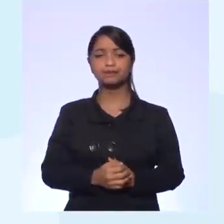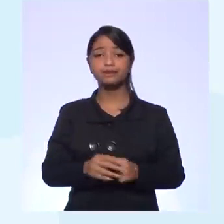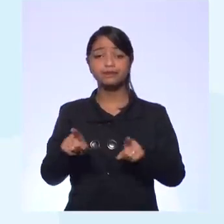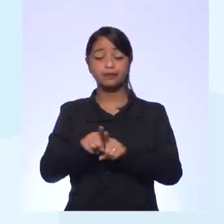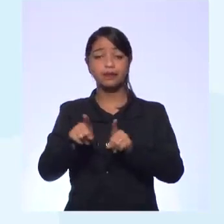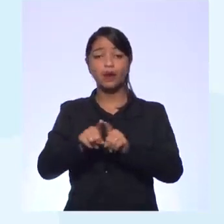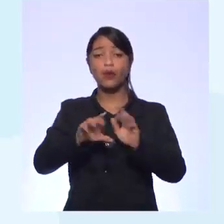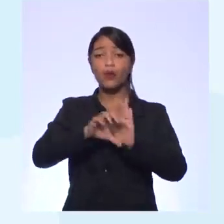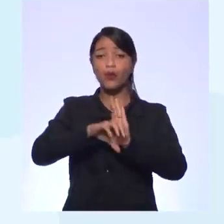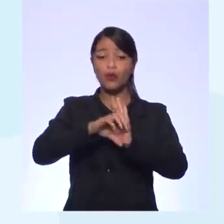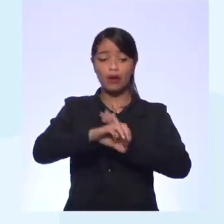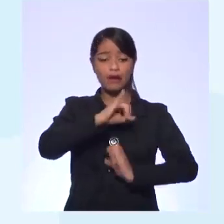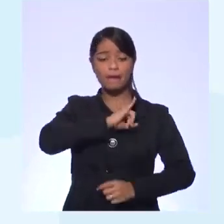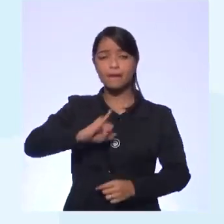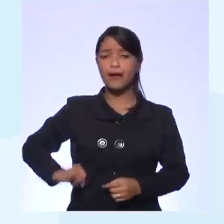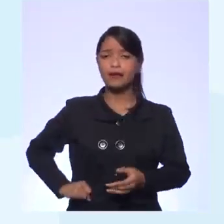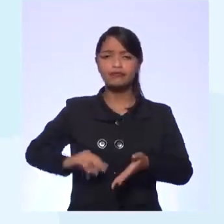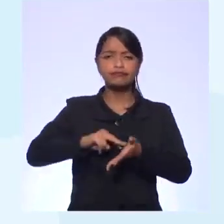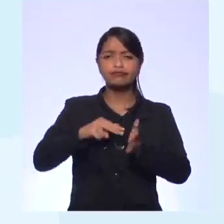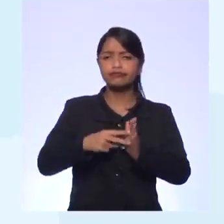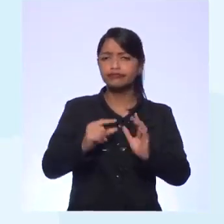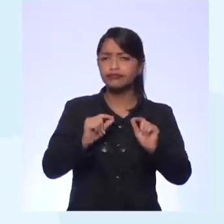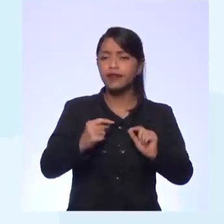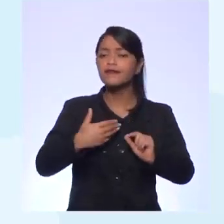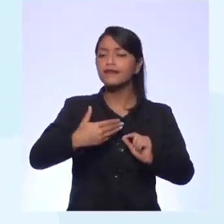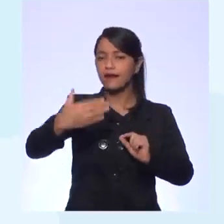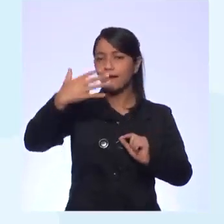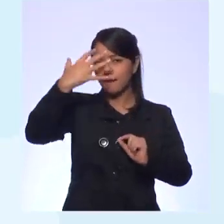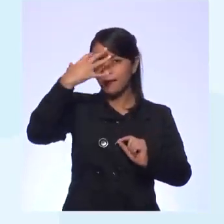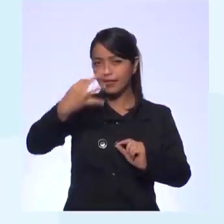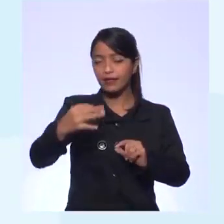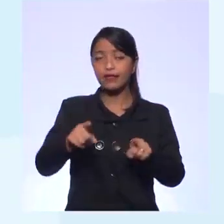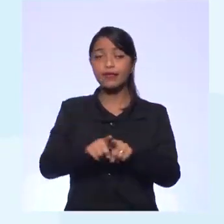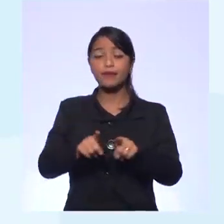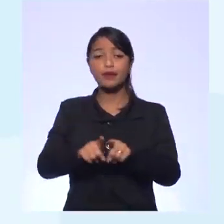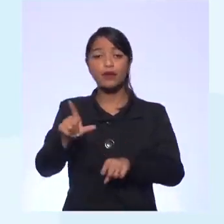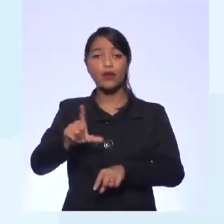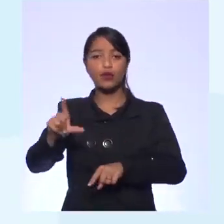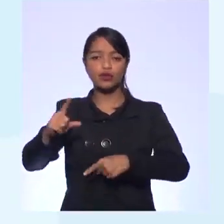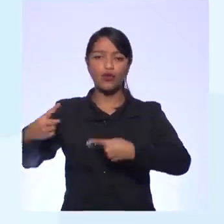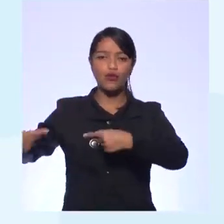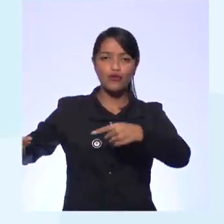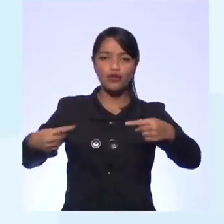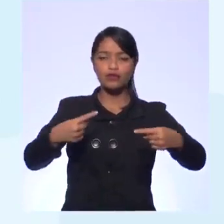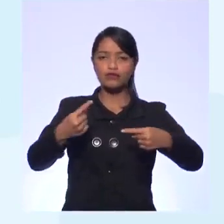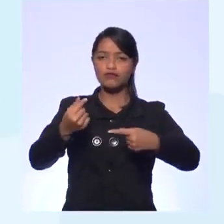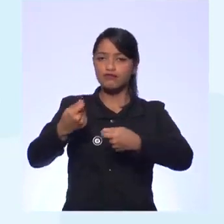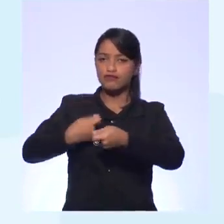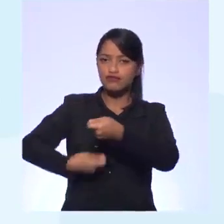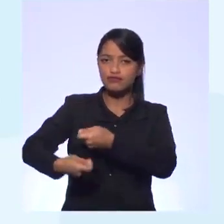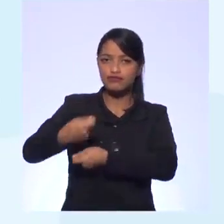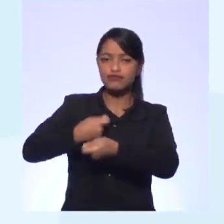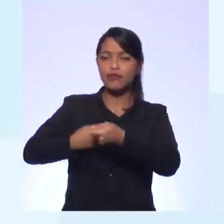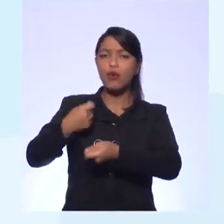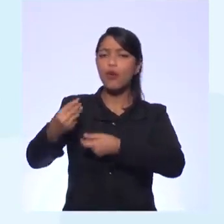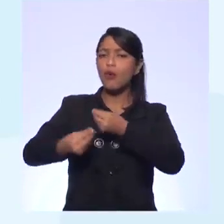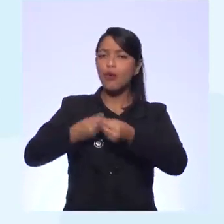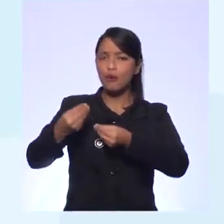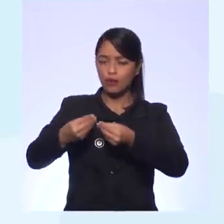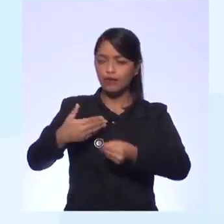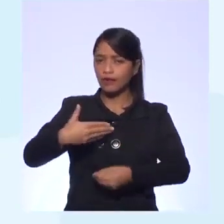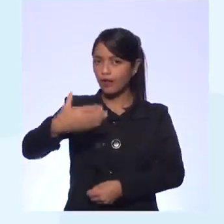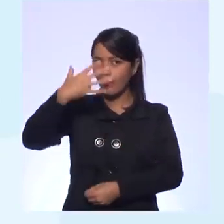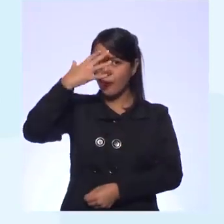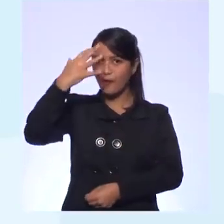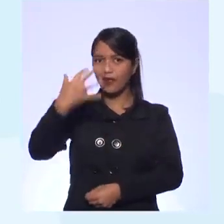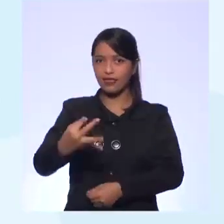império e as lógicas de conquista, conflito e negociação dessa forma e da organização